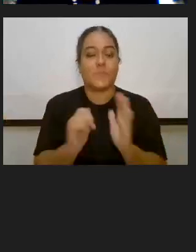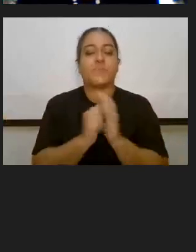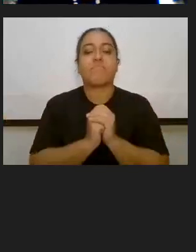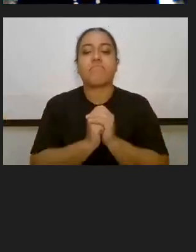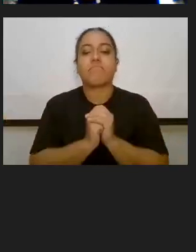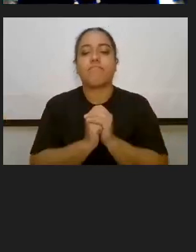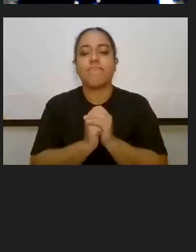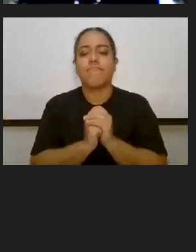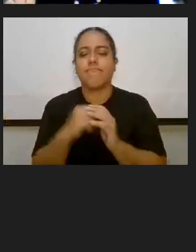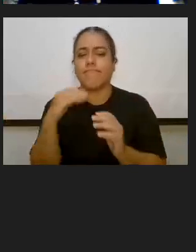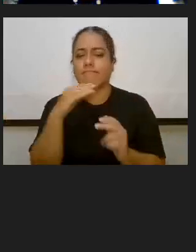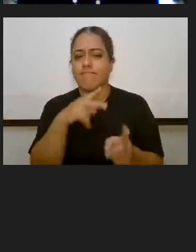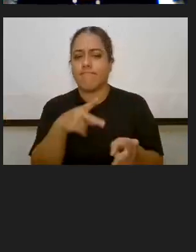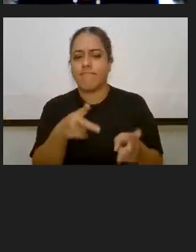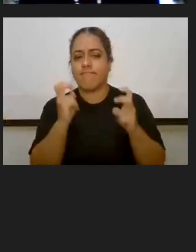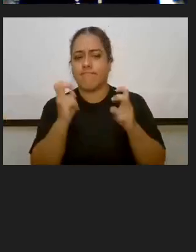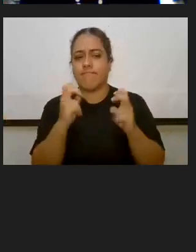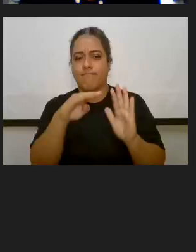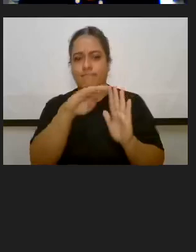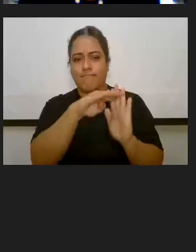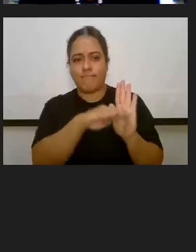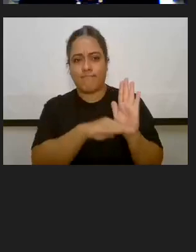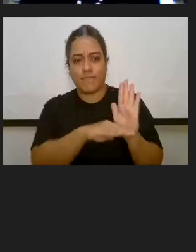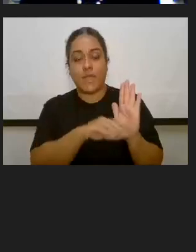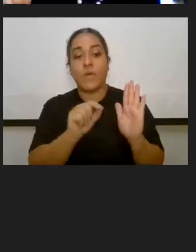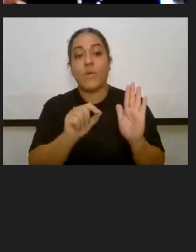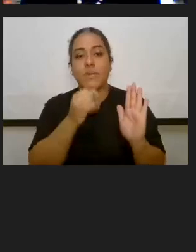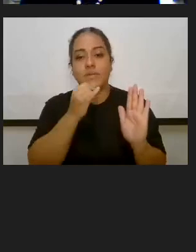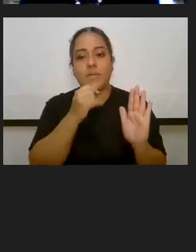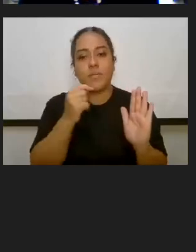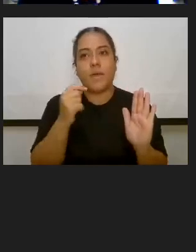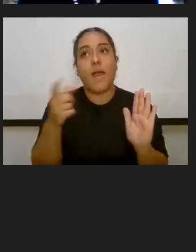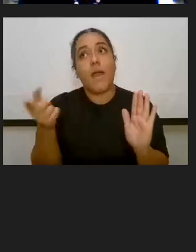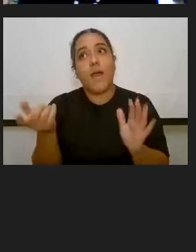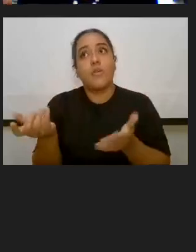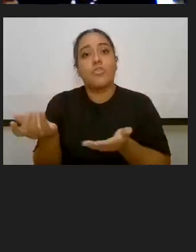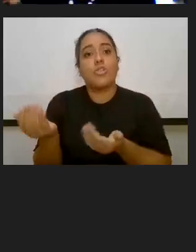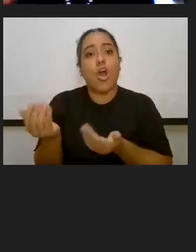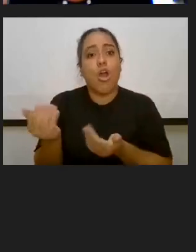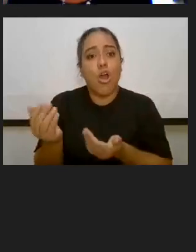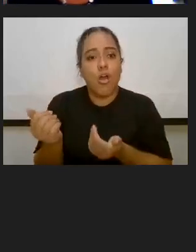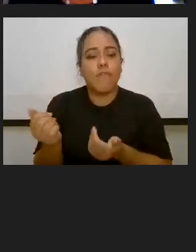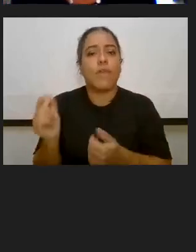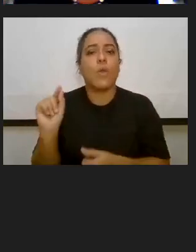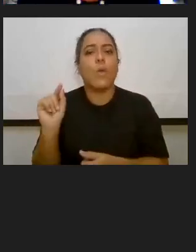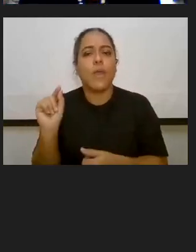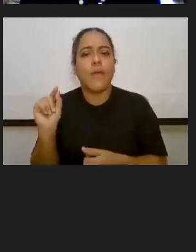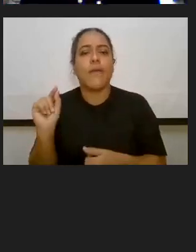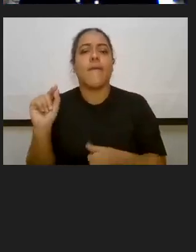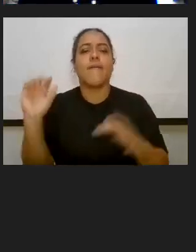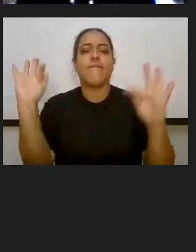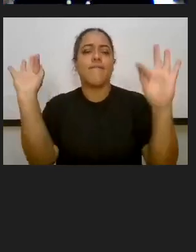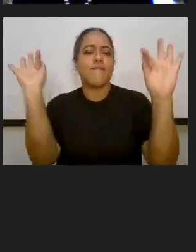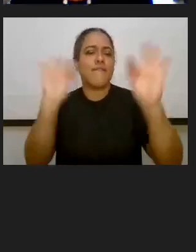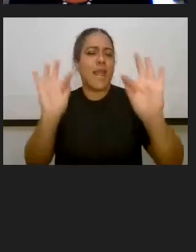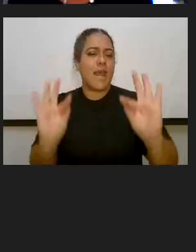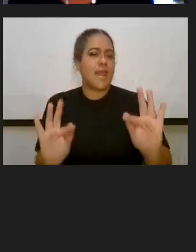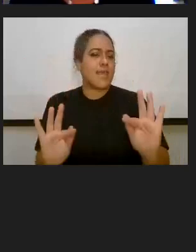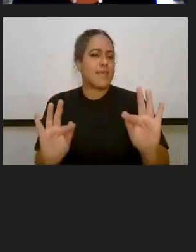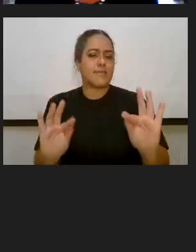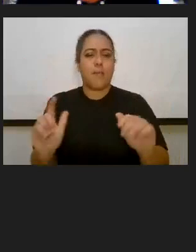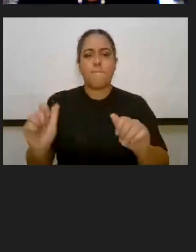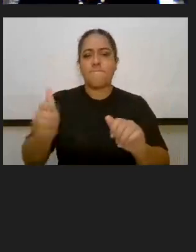gente perceber que aquela ideia de que a juventude ela é plenamente feliz, que é o melhor momento